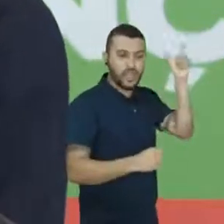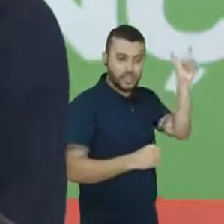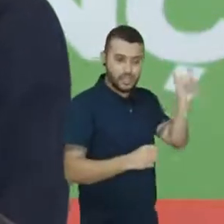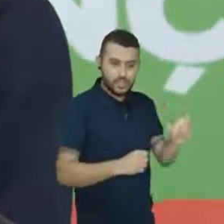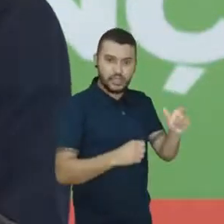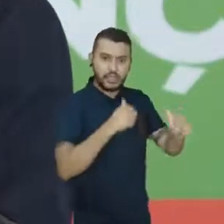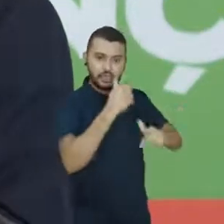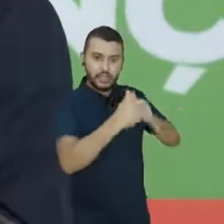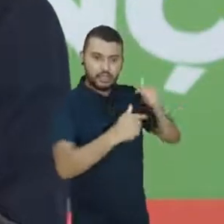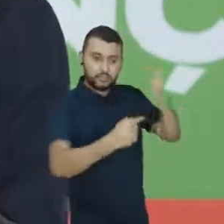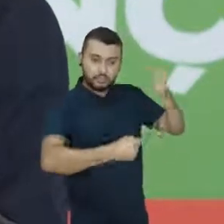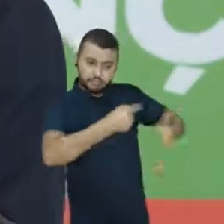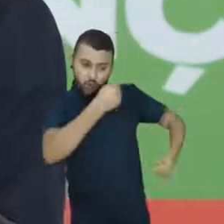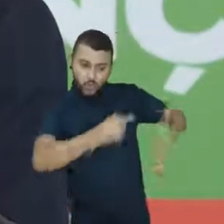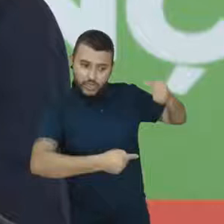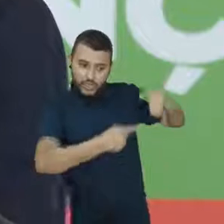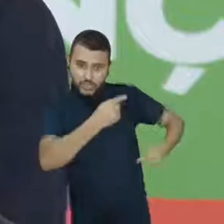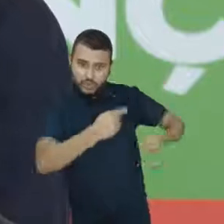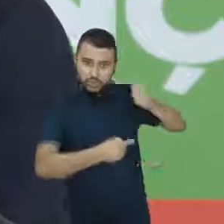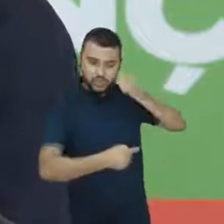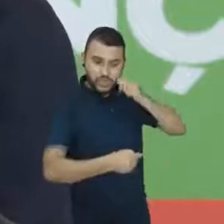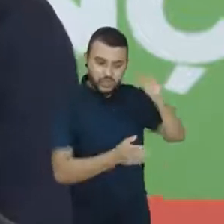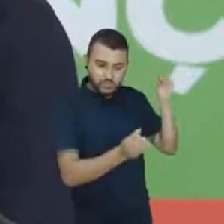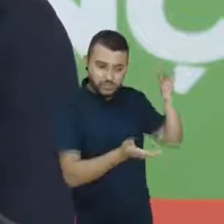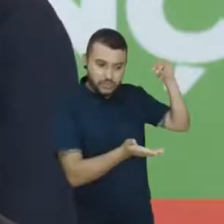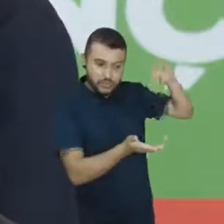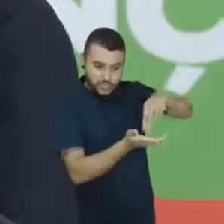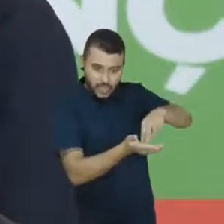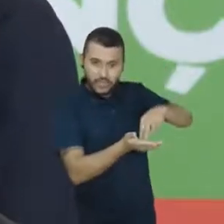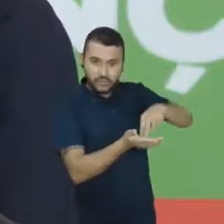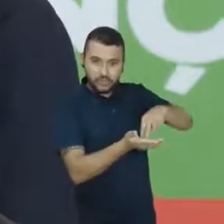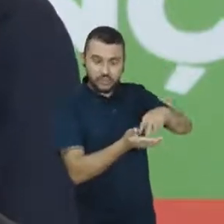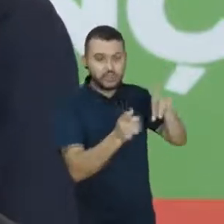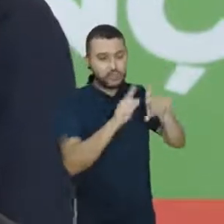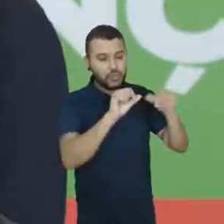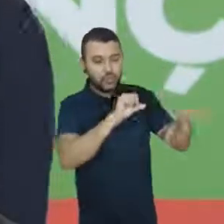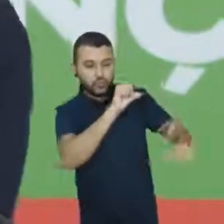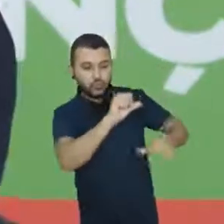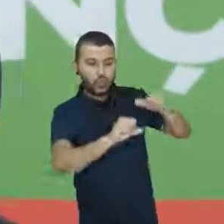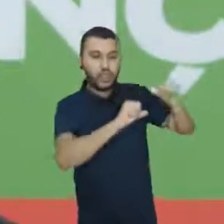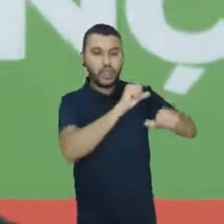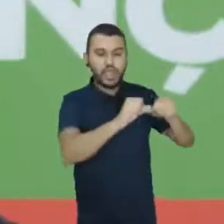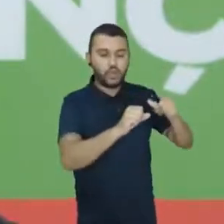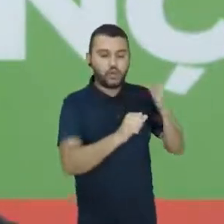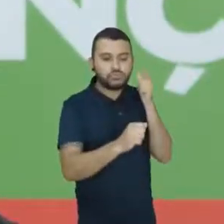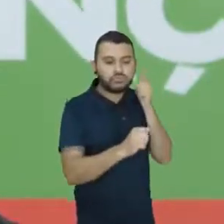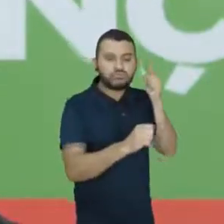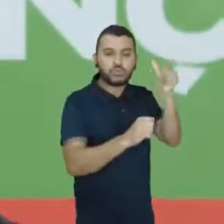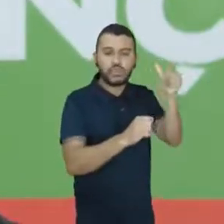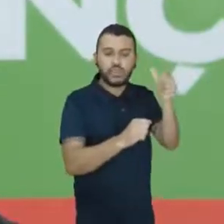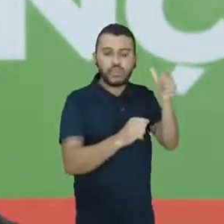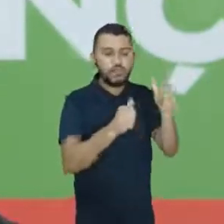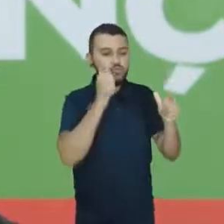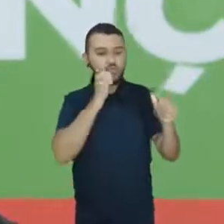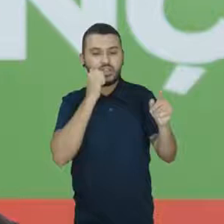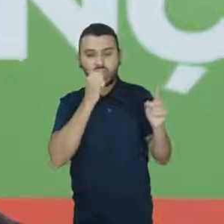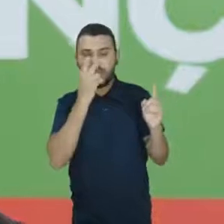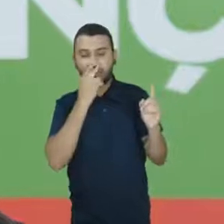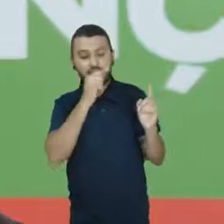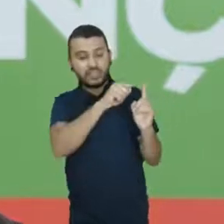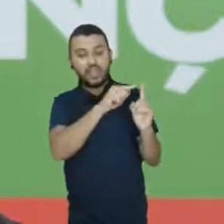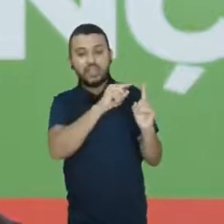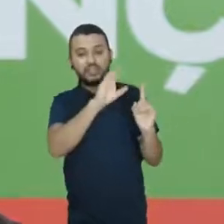política para que ela definitivamente se transformasse em sujeito da história e que não fosse tratada como cidadã de